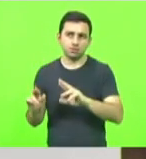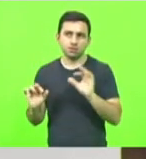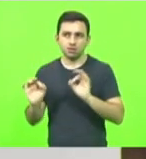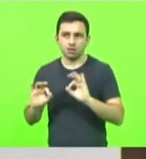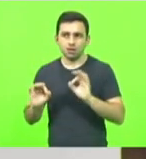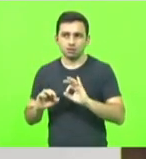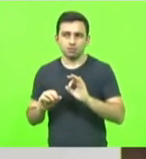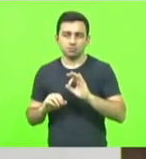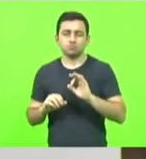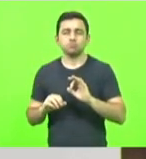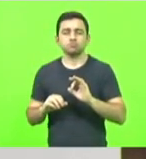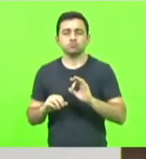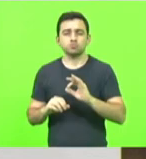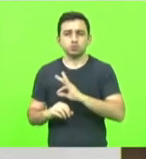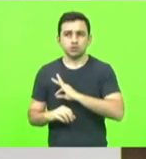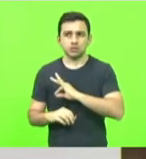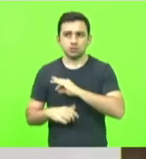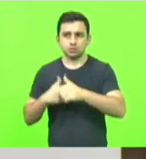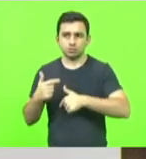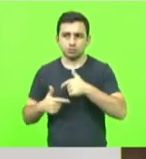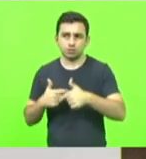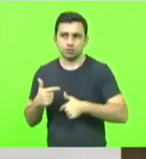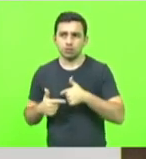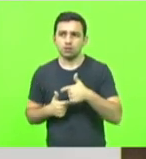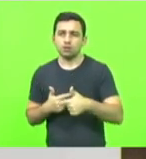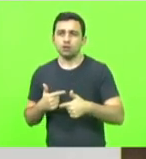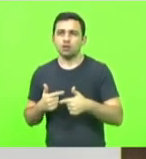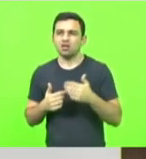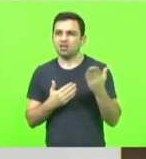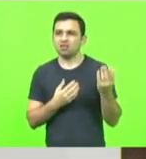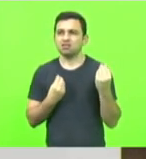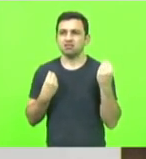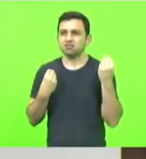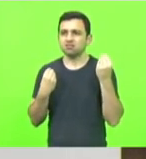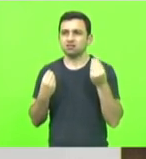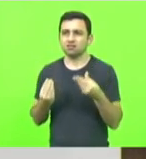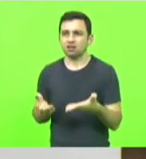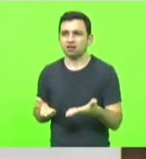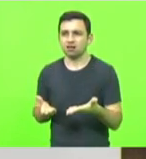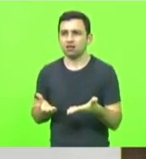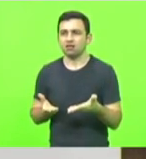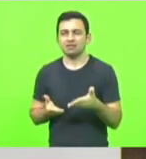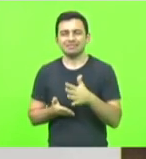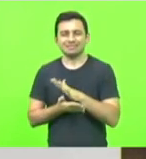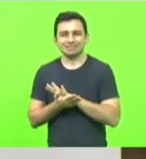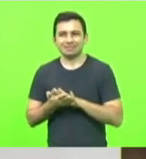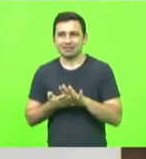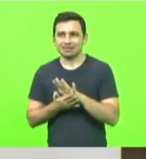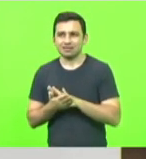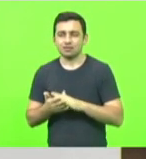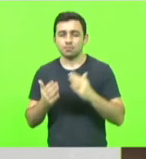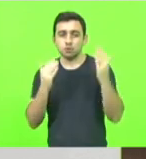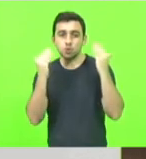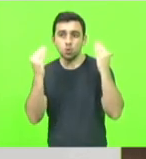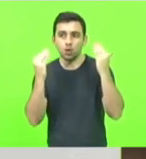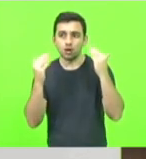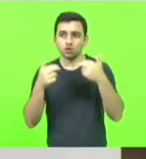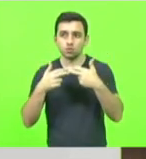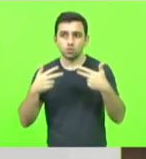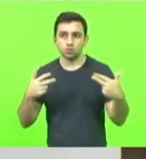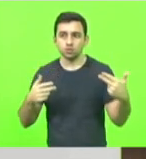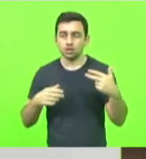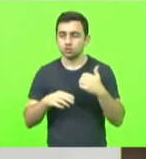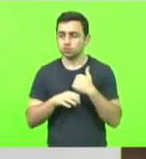praça, não oferece qualquer tipo de ajuda psicológica para esses